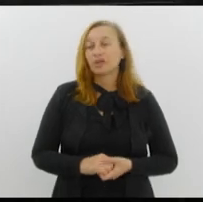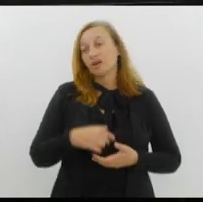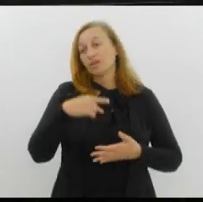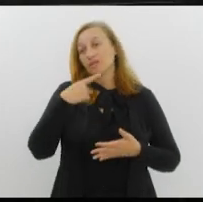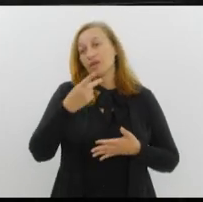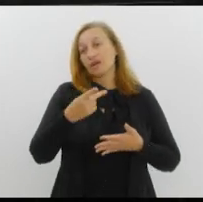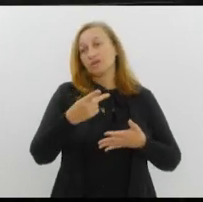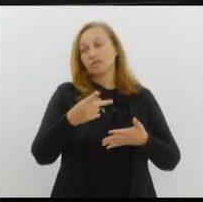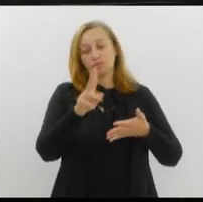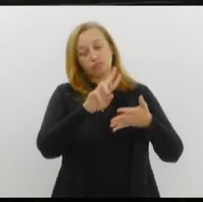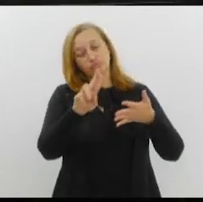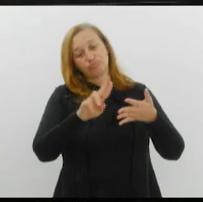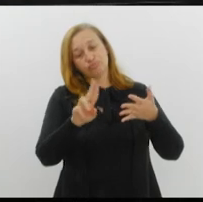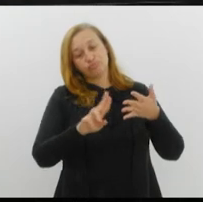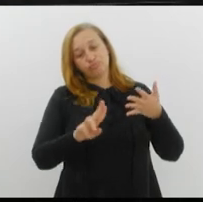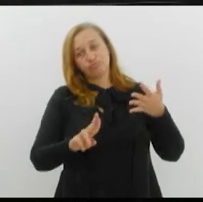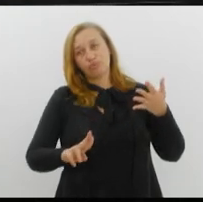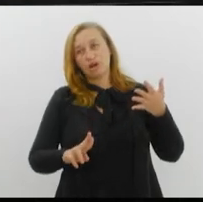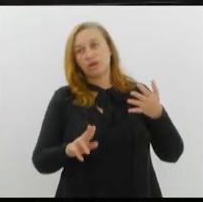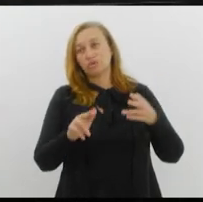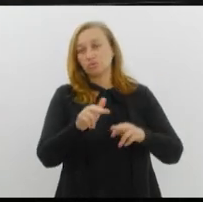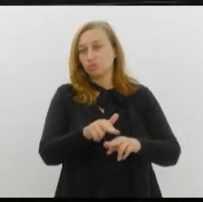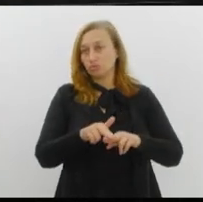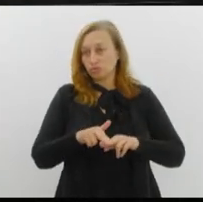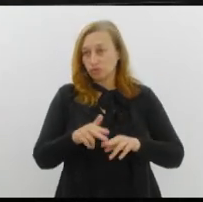motivos, o secretário